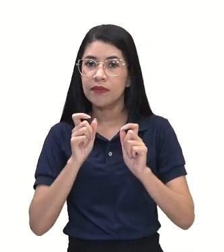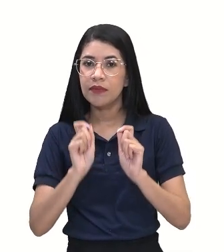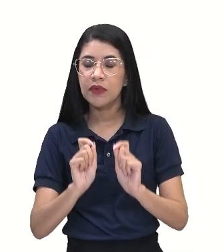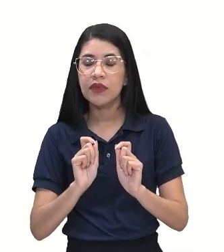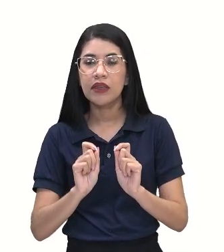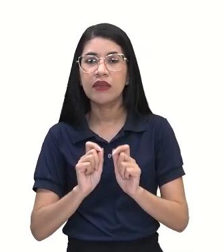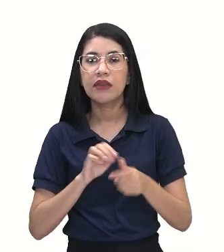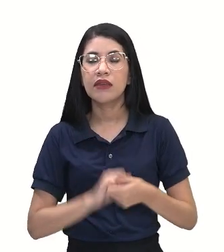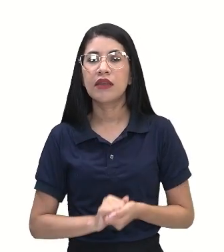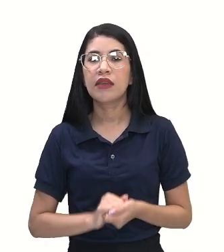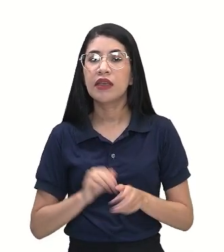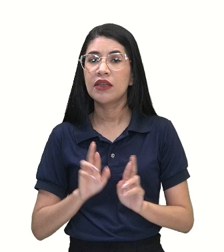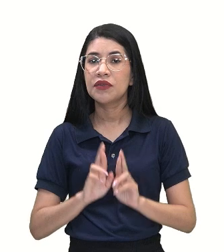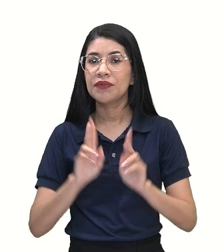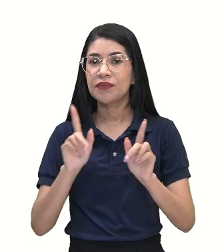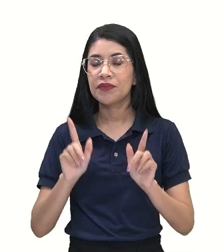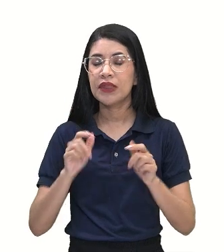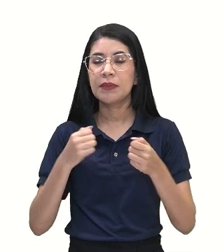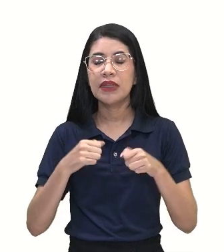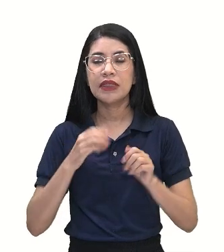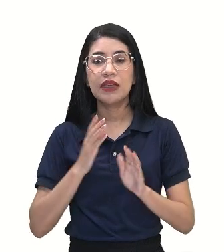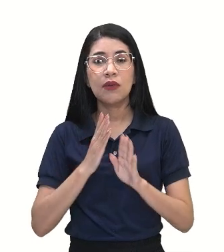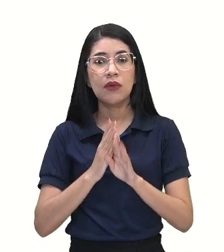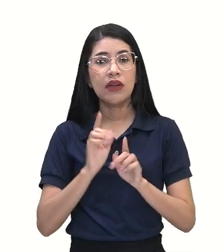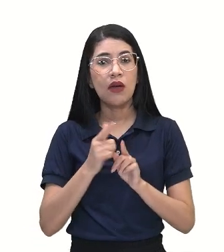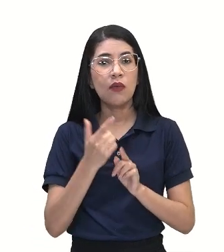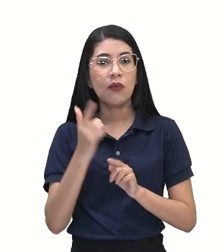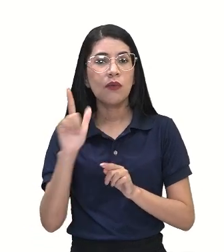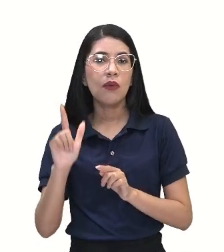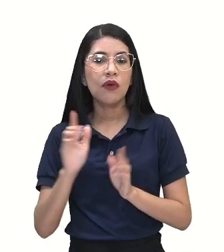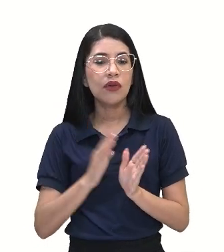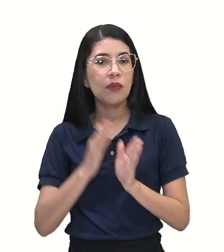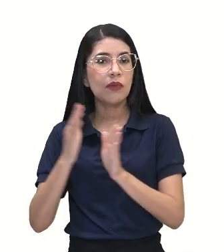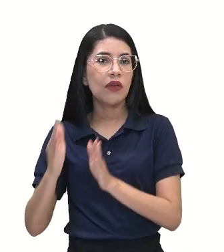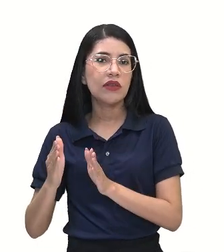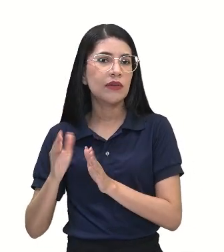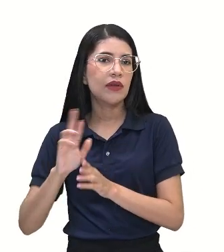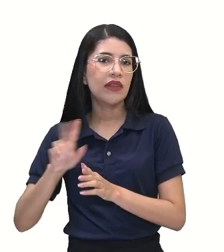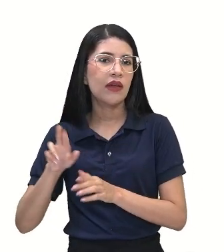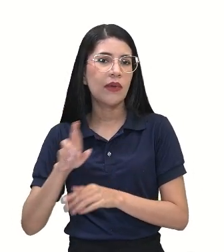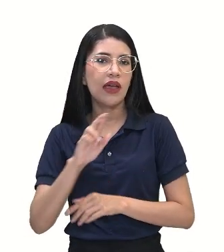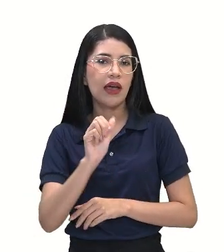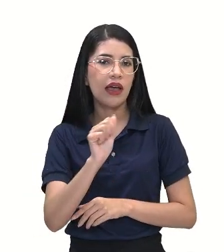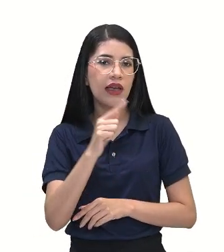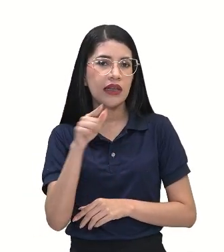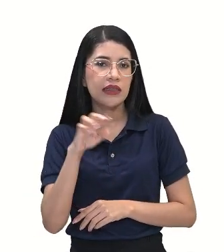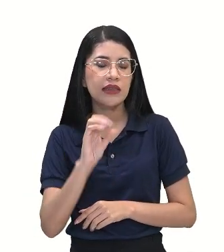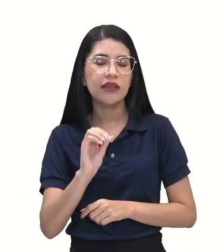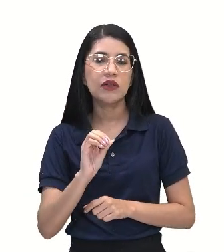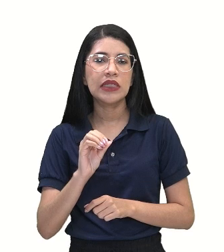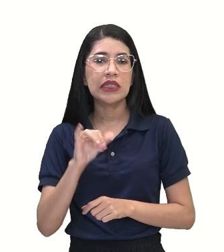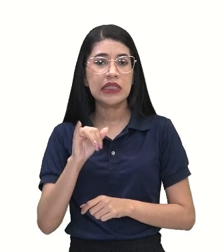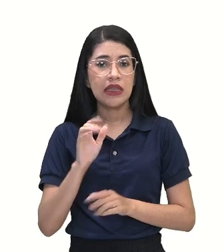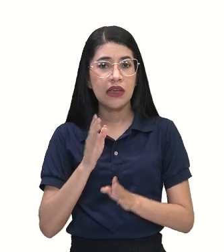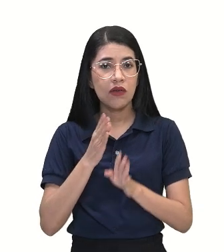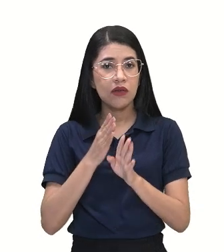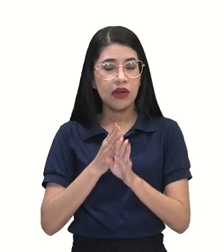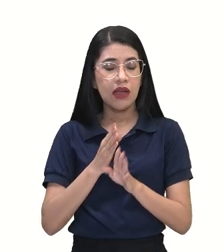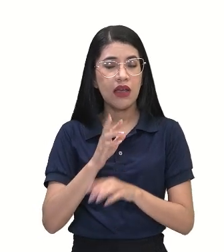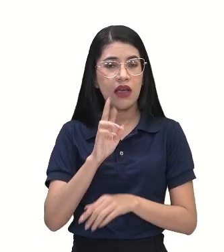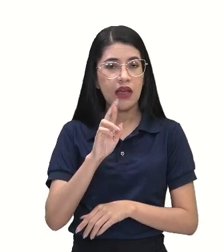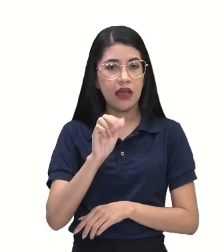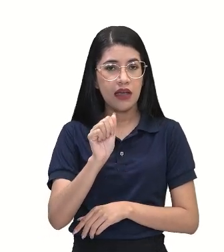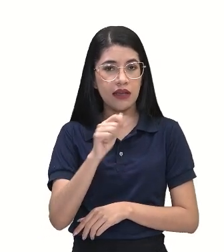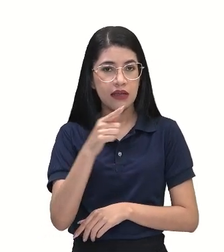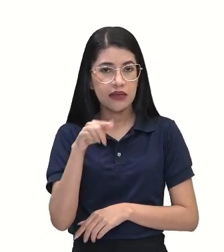outro. Eu quero encontrar o próximo termo, eu não quero encontrar a razão. Para encontrar a razão, eu subtraio. Agora, se eu quiser encontrar o